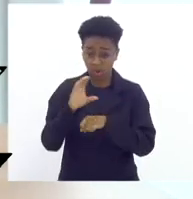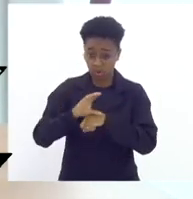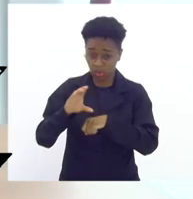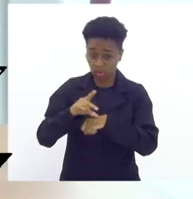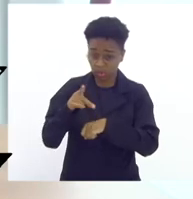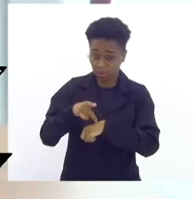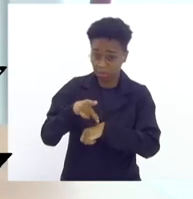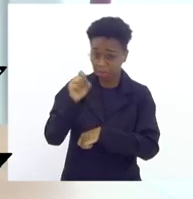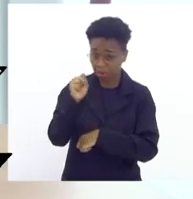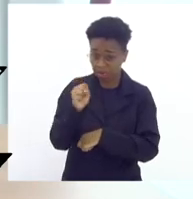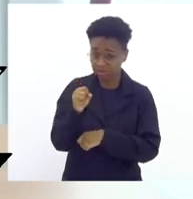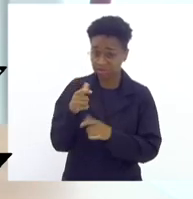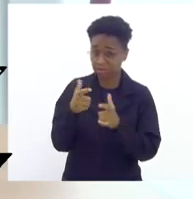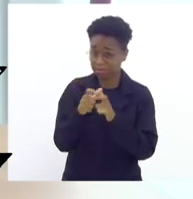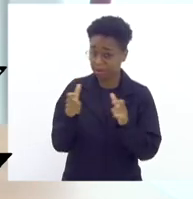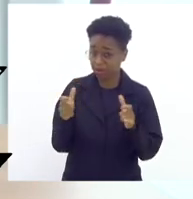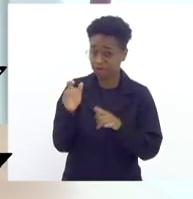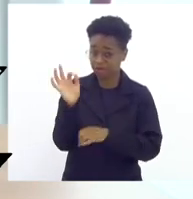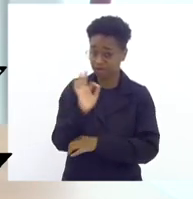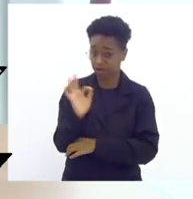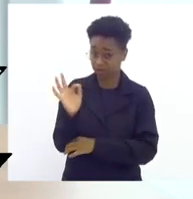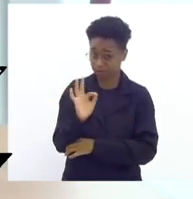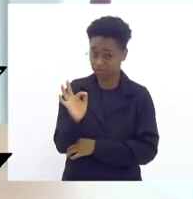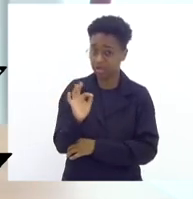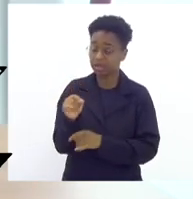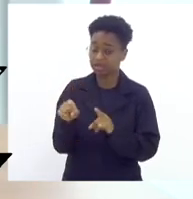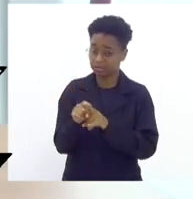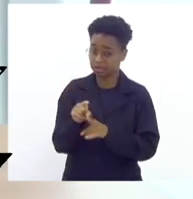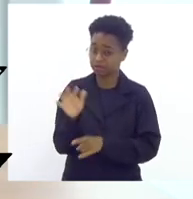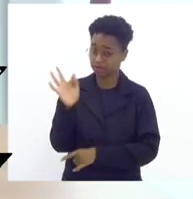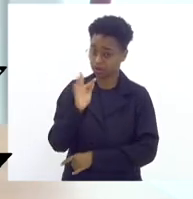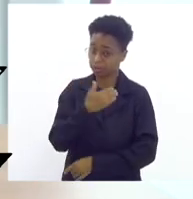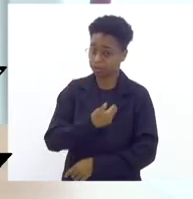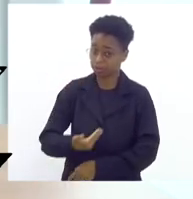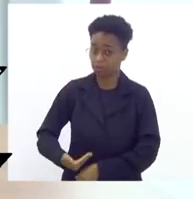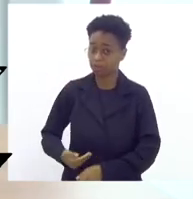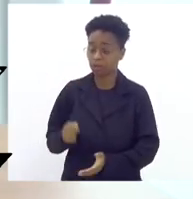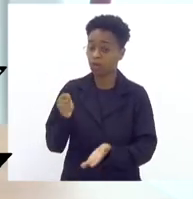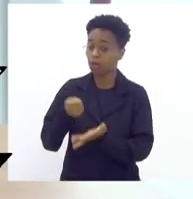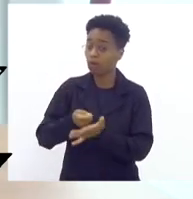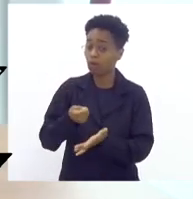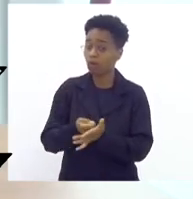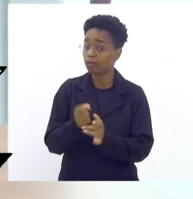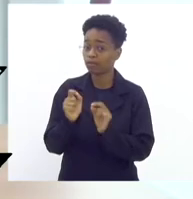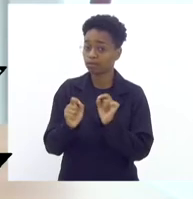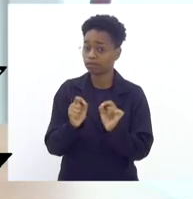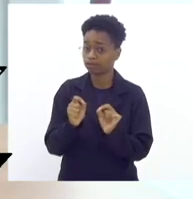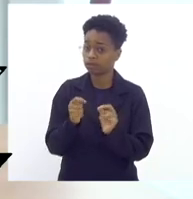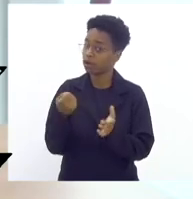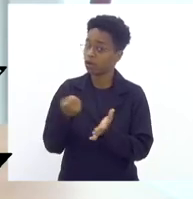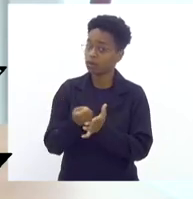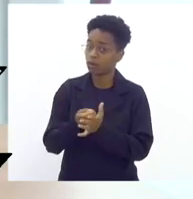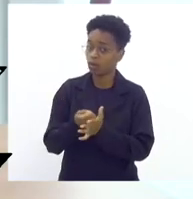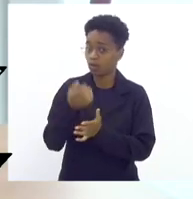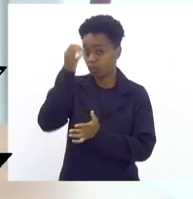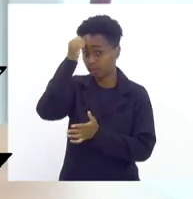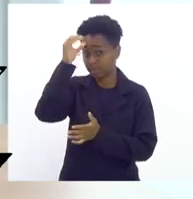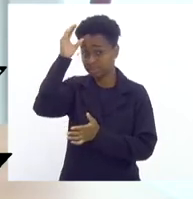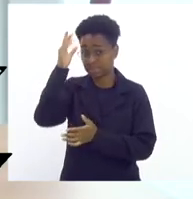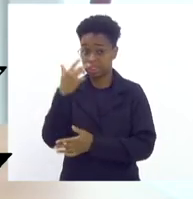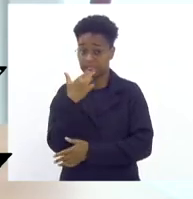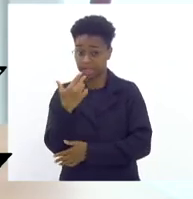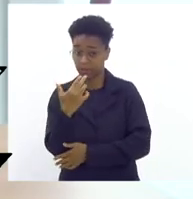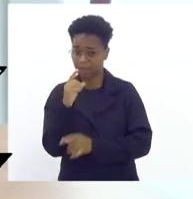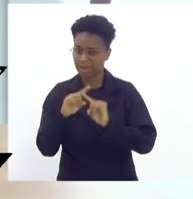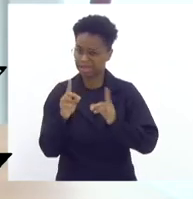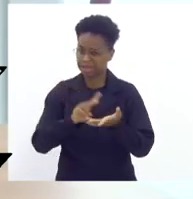pós-graduação da maioria das Universidades Inclusive das públicas é exigida é exigido conhecimento de língua mas aí na